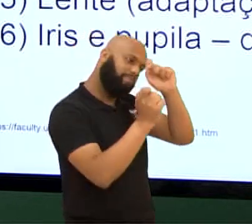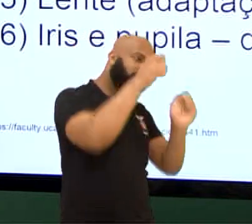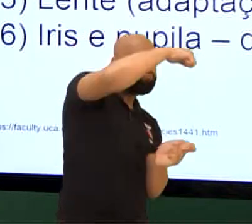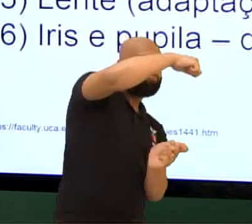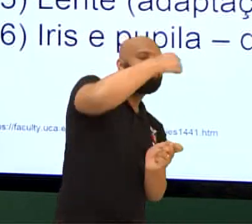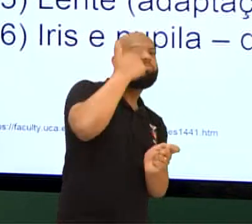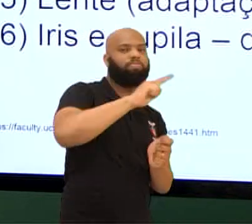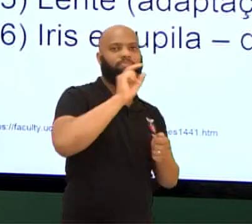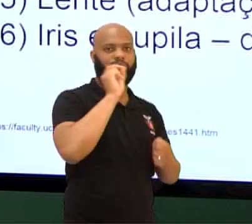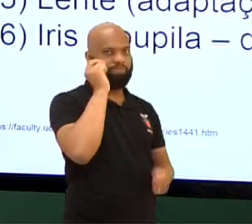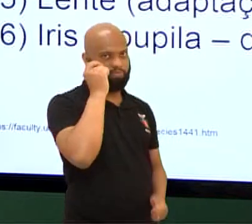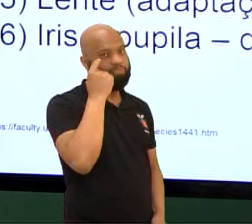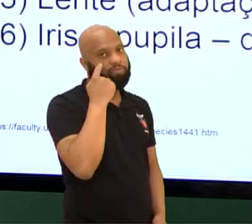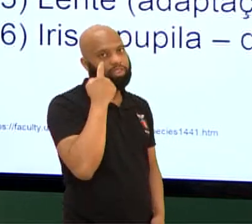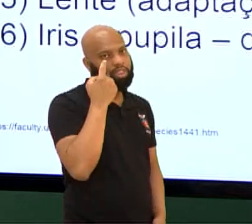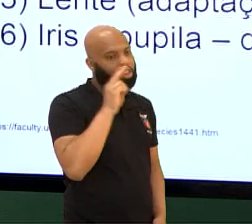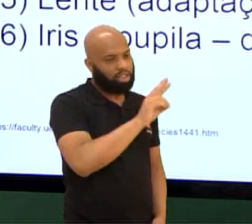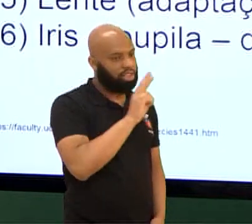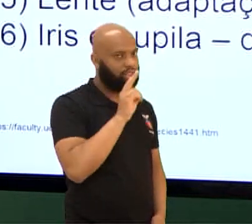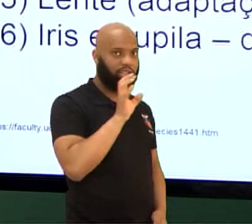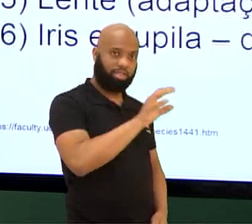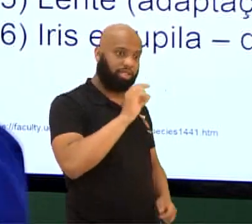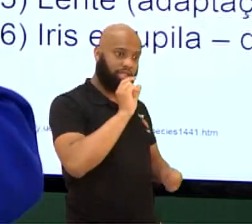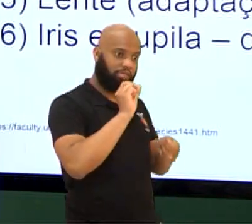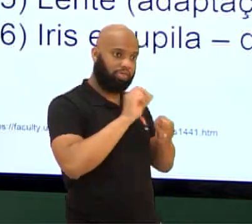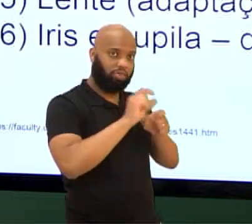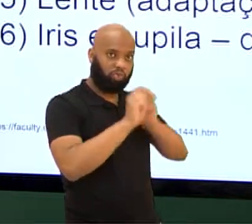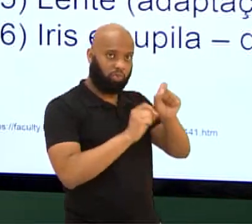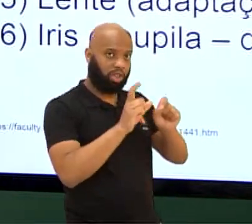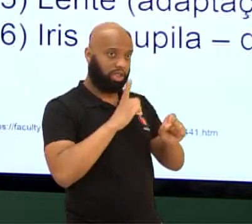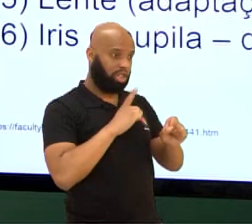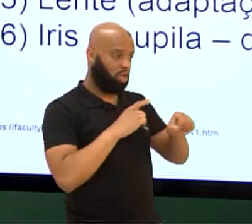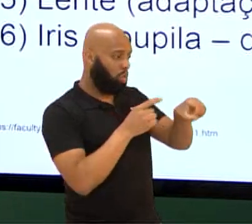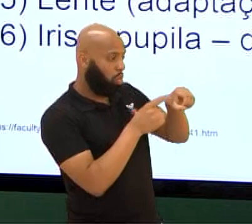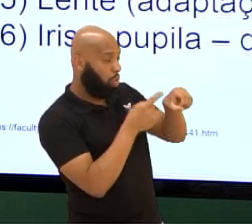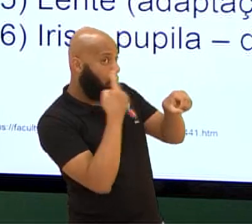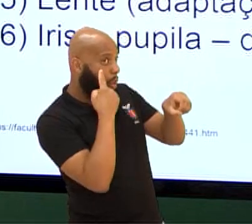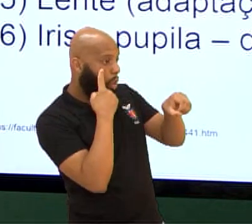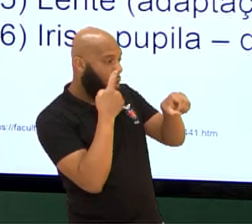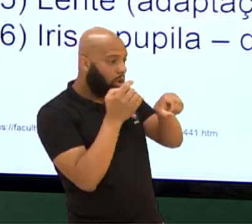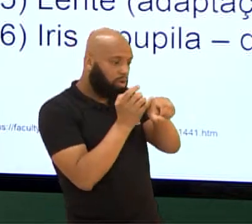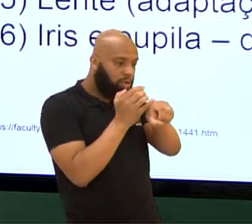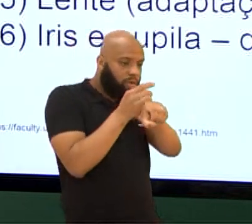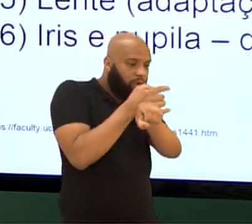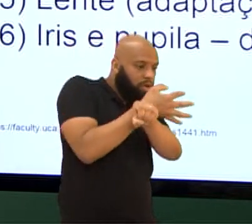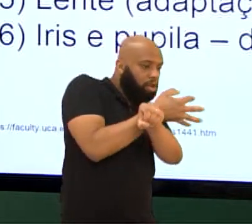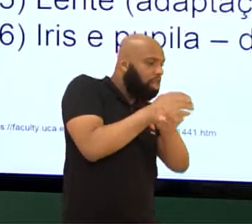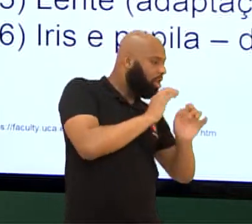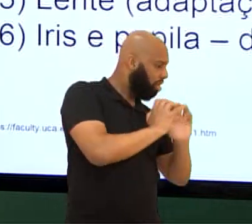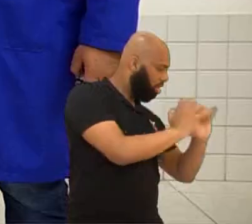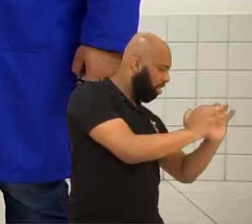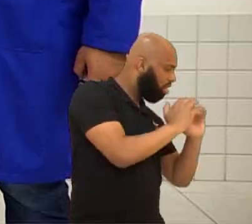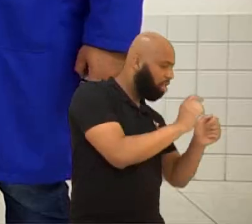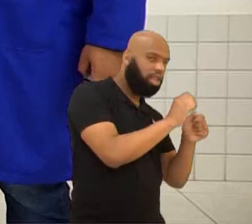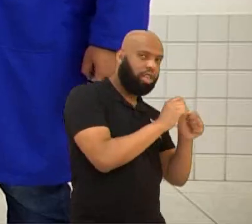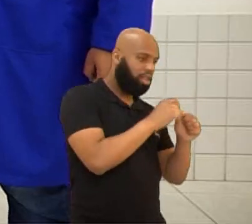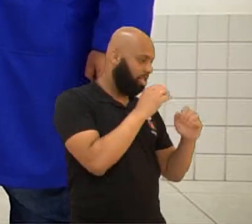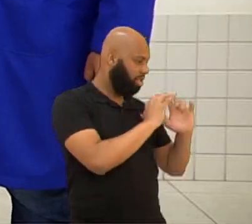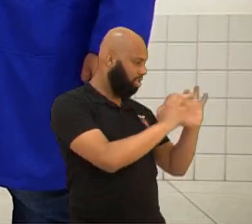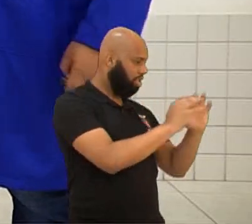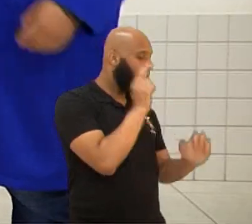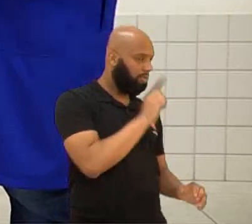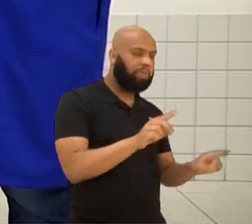sistema ali. Então, temos ali uma ramificação que avança do olho até o cérebro, aonde vai fazer que o nosso cérebro, de fato, acabe enxergando. Uhum.